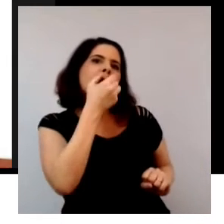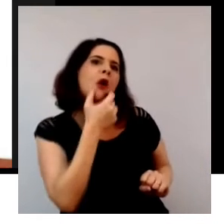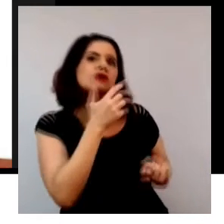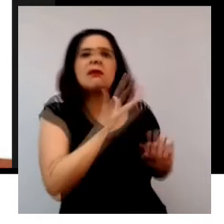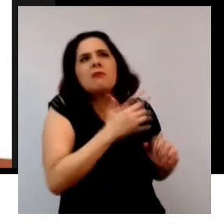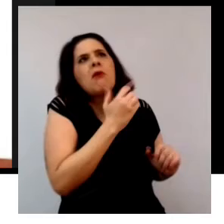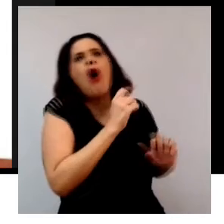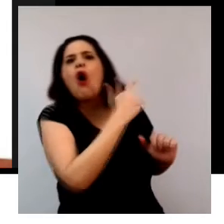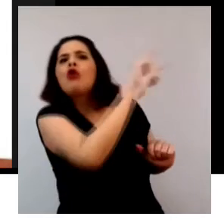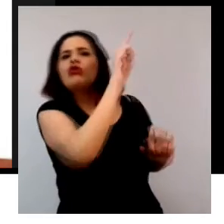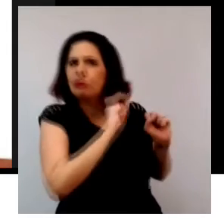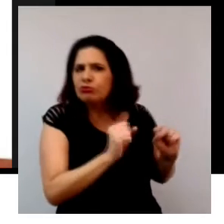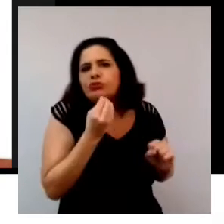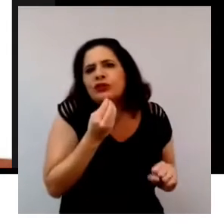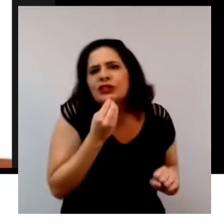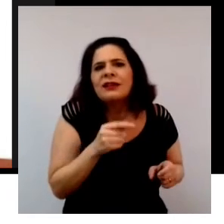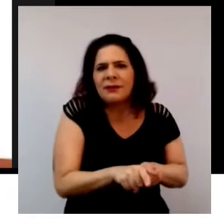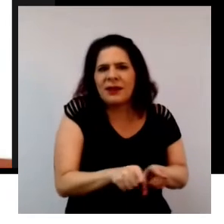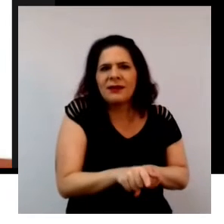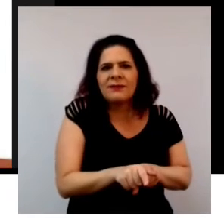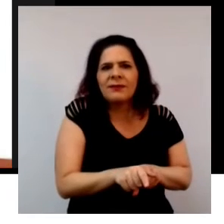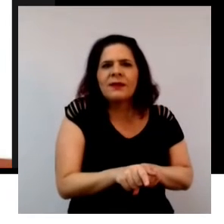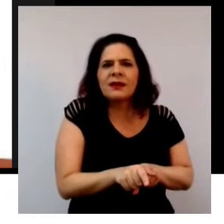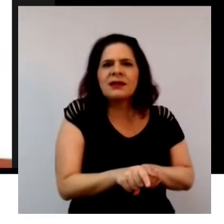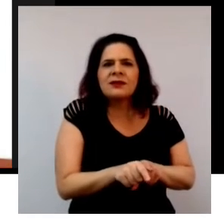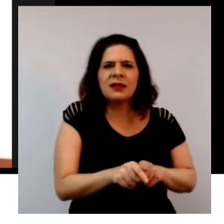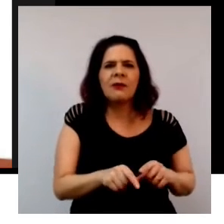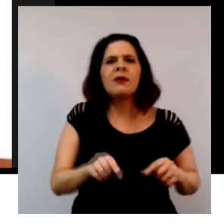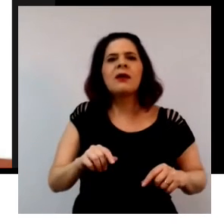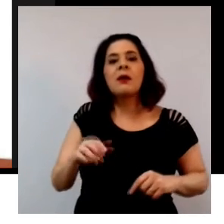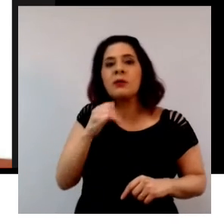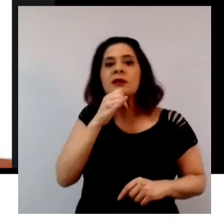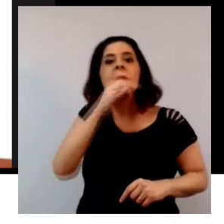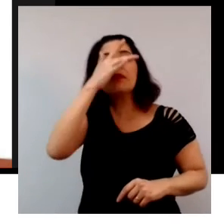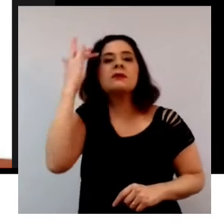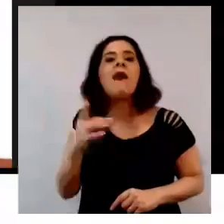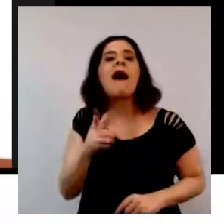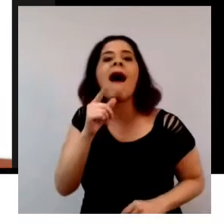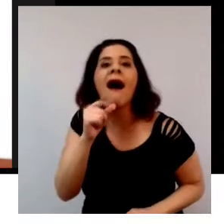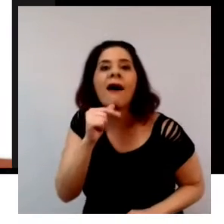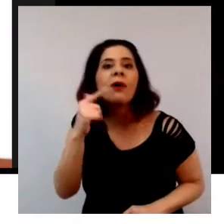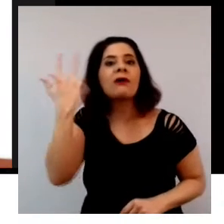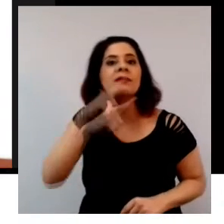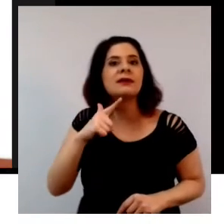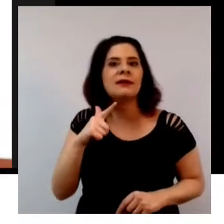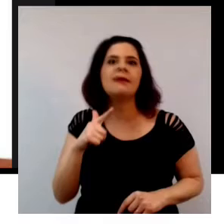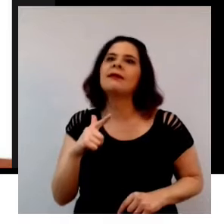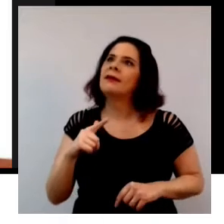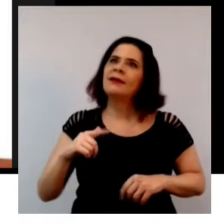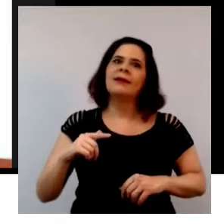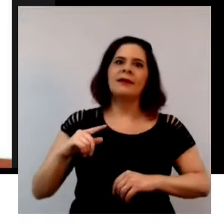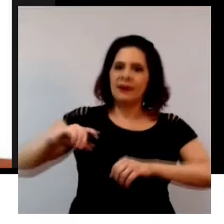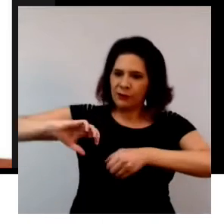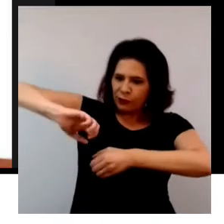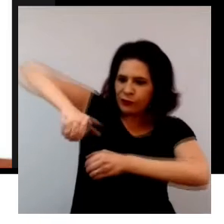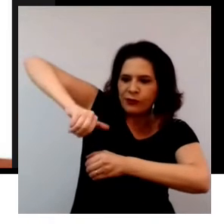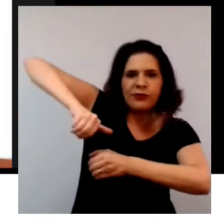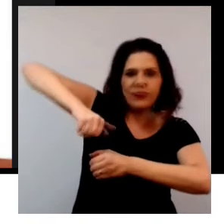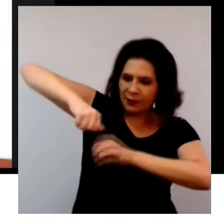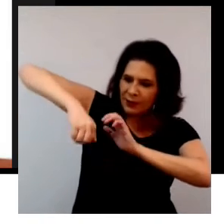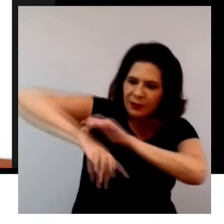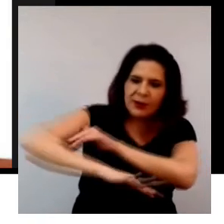em relação ao acesso à água para as pessoas, por exemplo, em lugares onde não tem água, né? Então, não necessariamente é ruim você